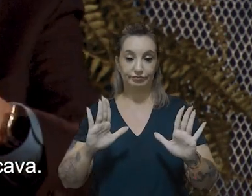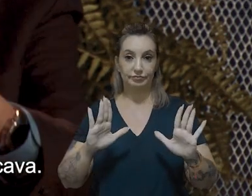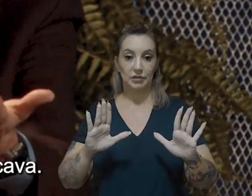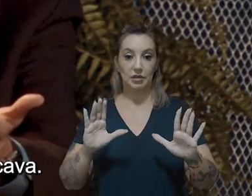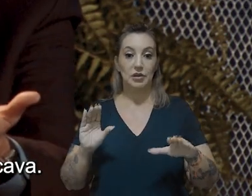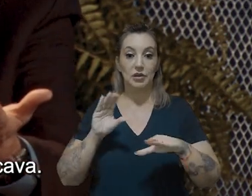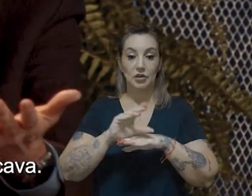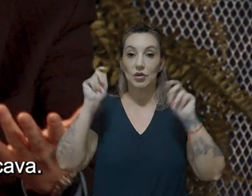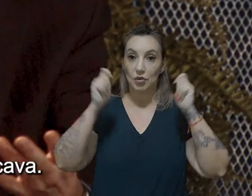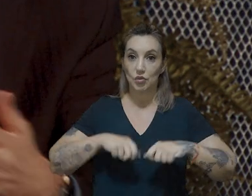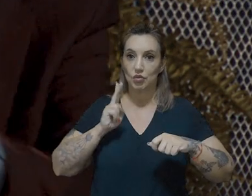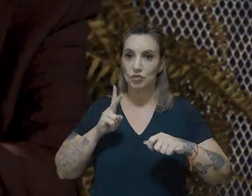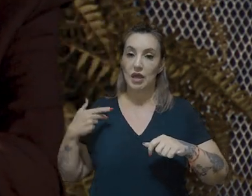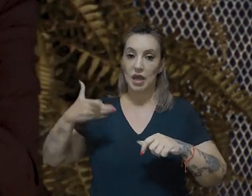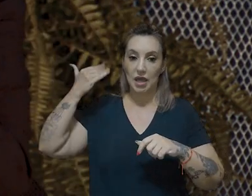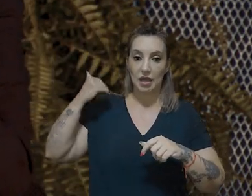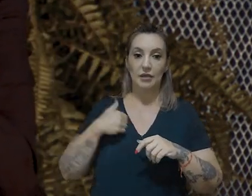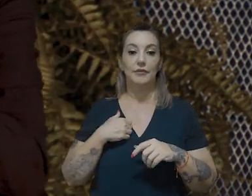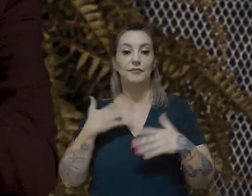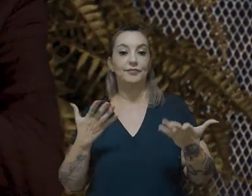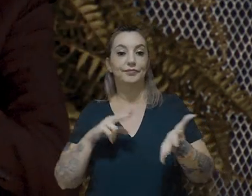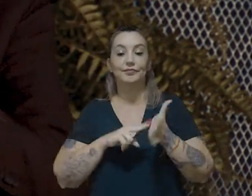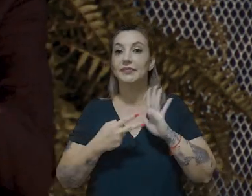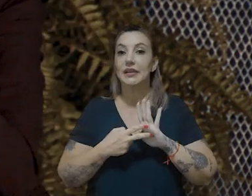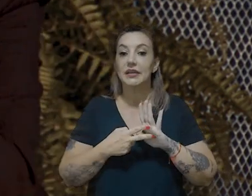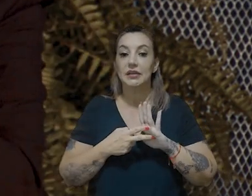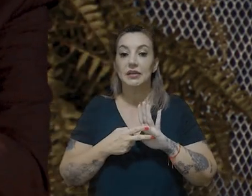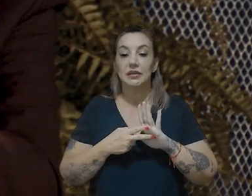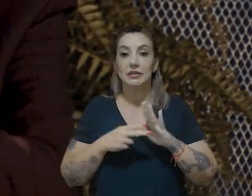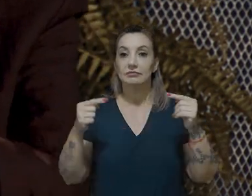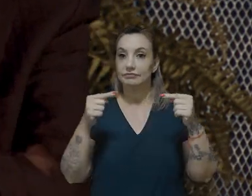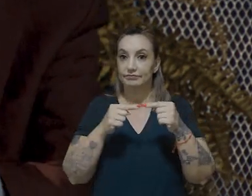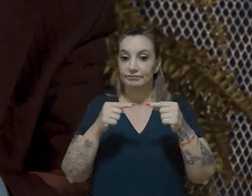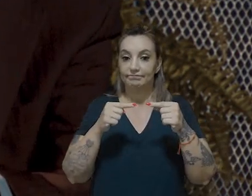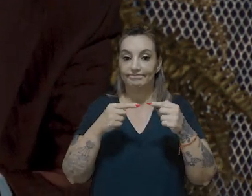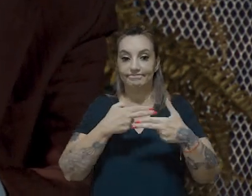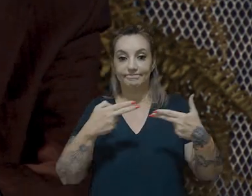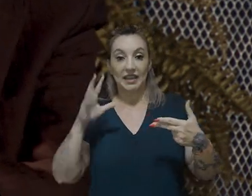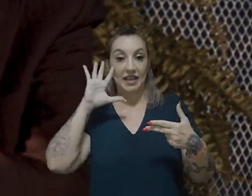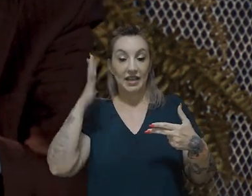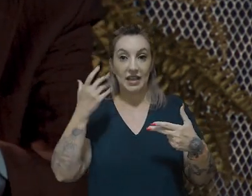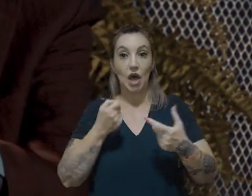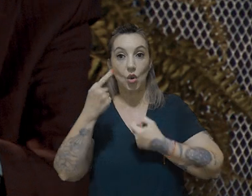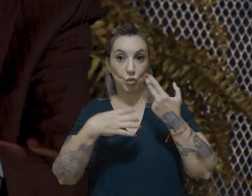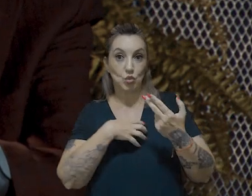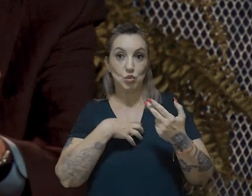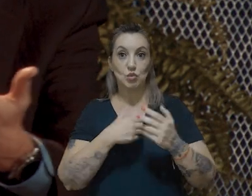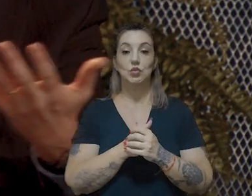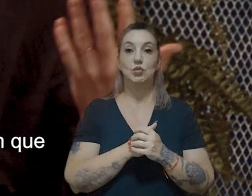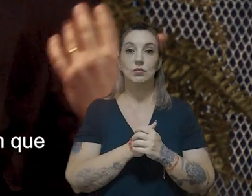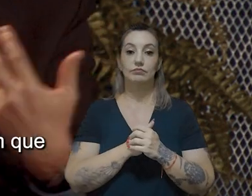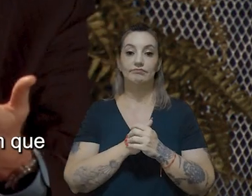de colocar aquela capacidade que sempre colocava né mas é isso quer dizer não é diretamente ligado mas os fatores climáticos de alguma